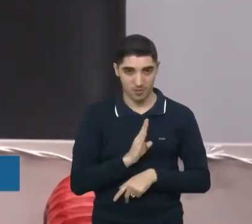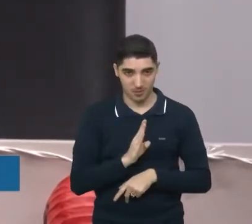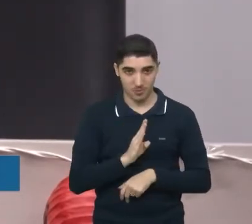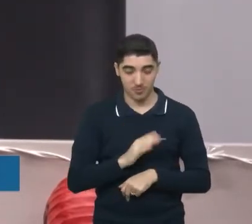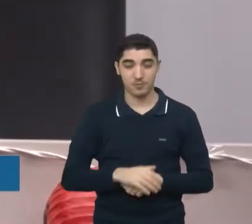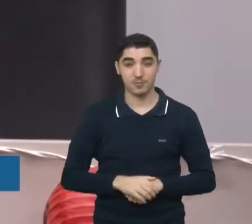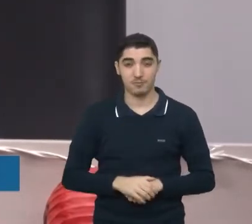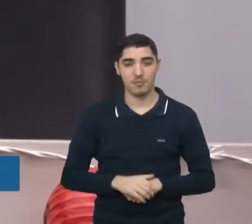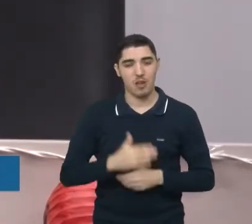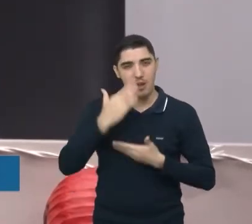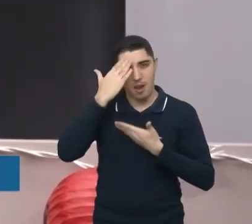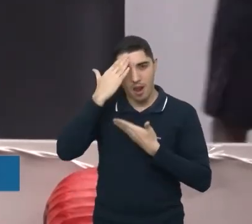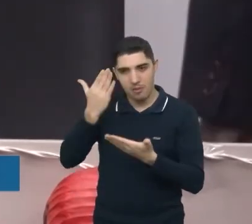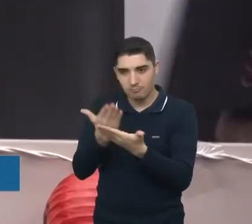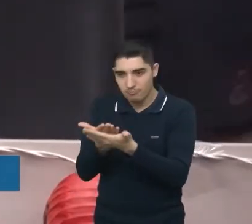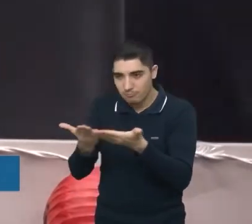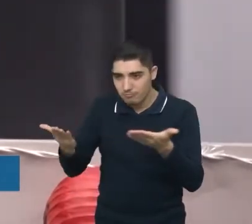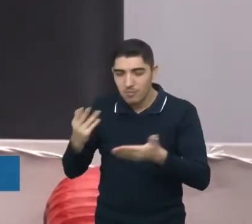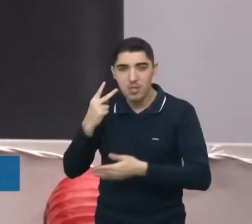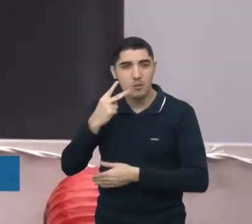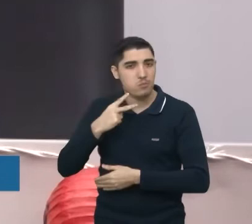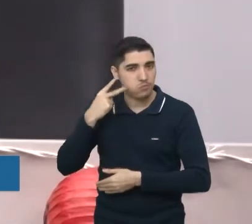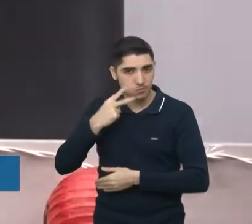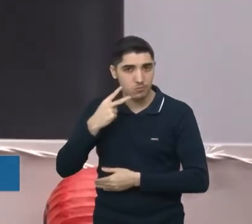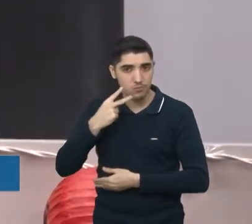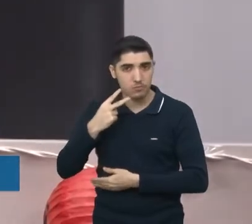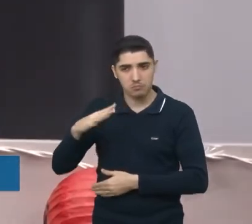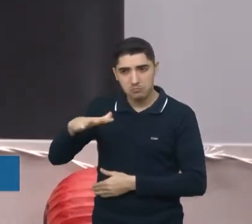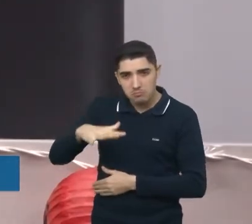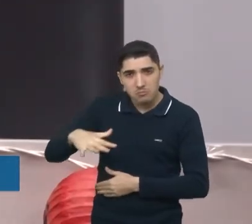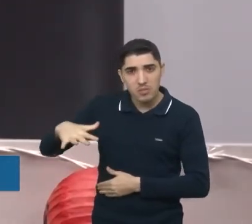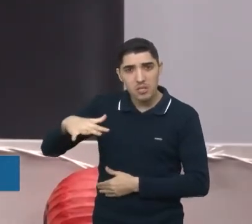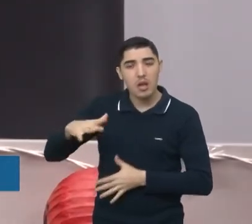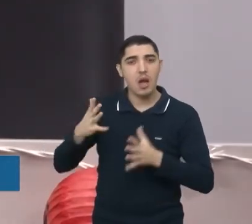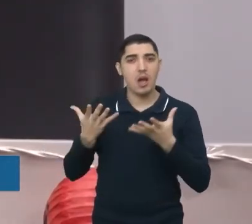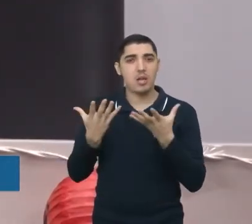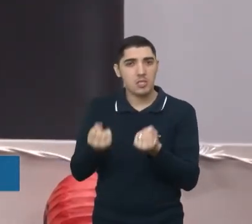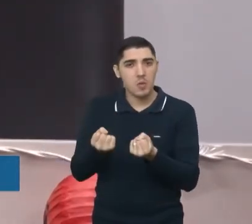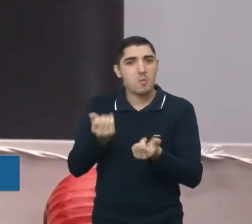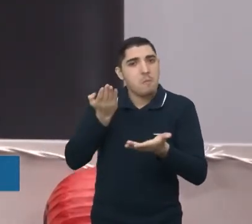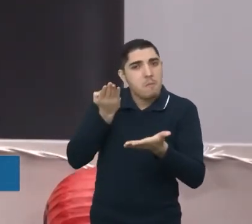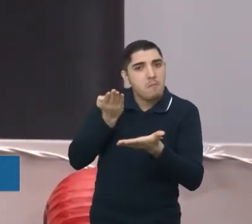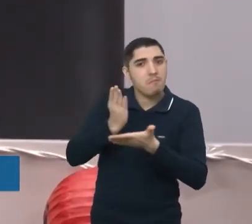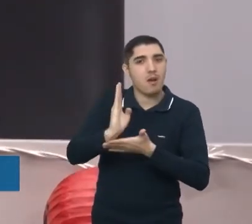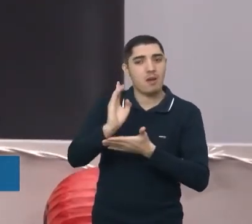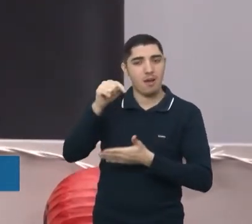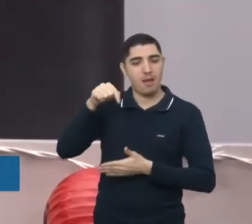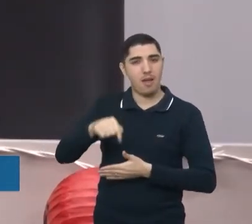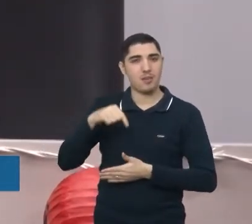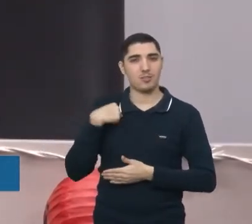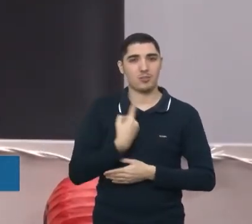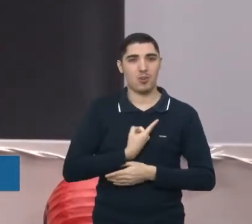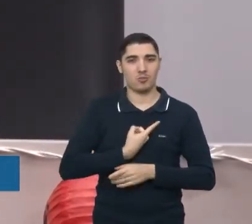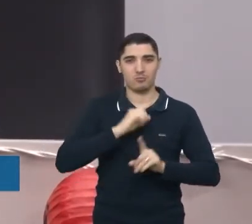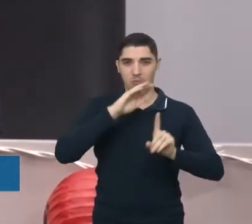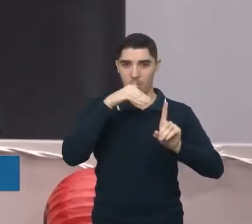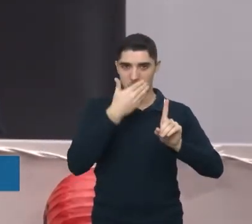Agradeço a todos os vereadores que, por unanimidade, aprovaram esta honraria,